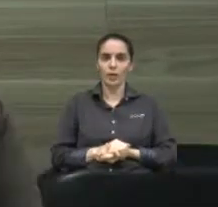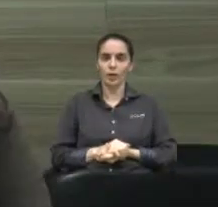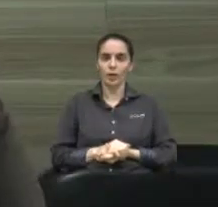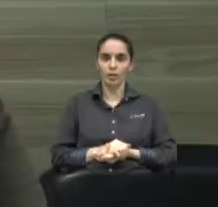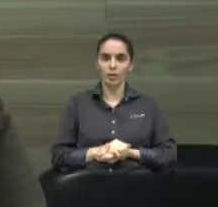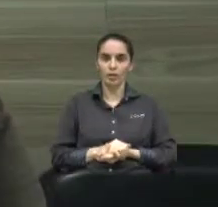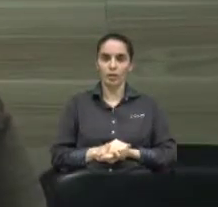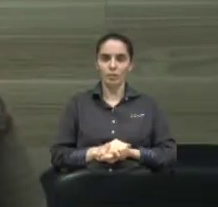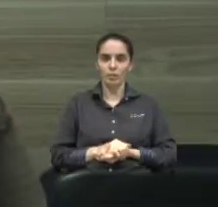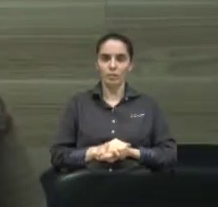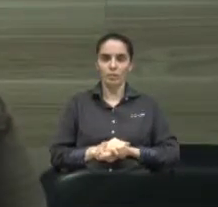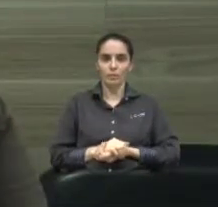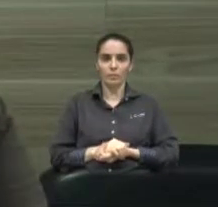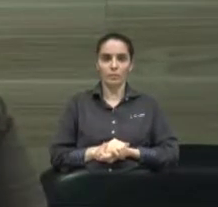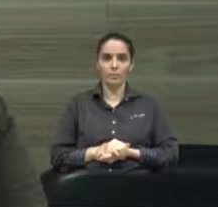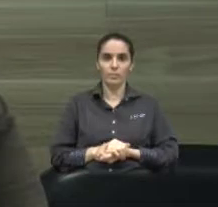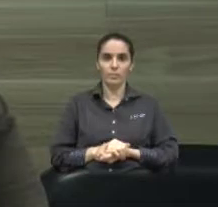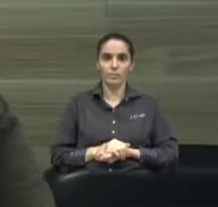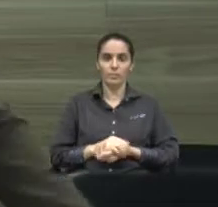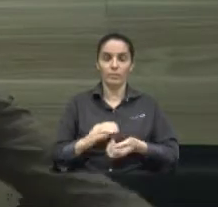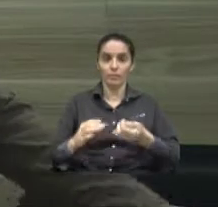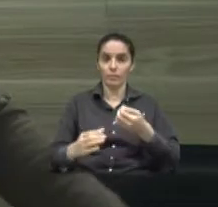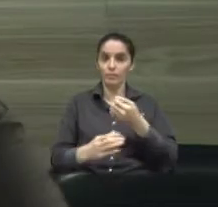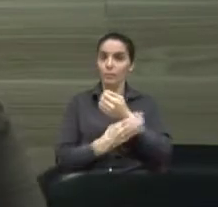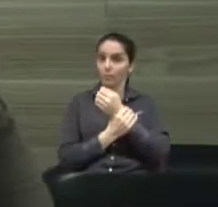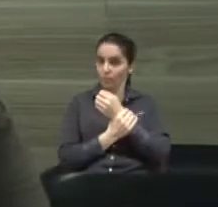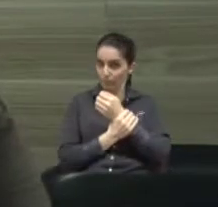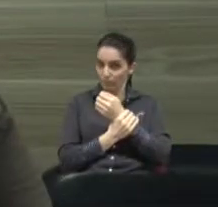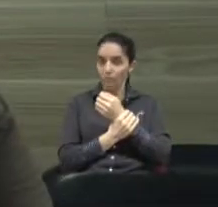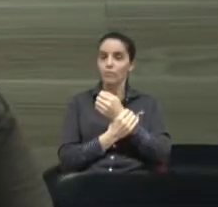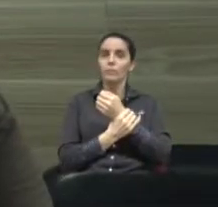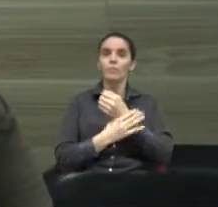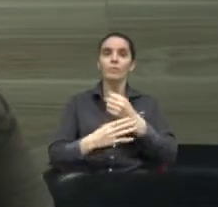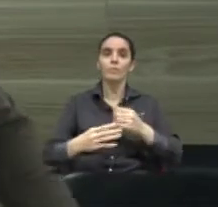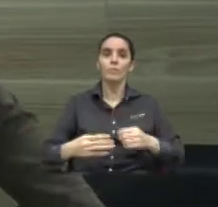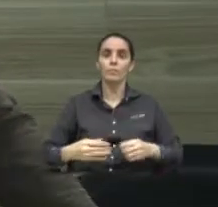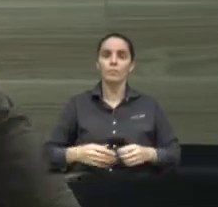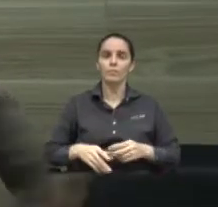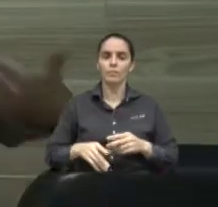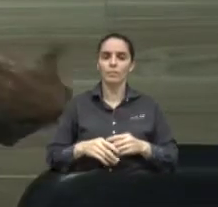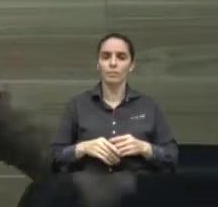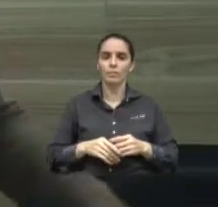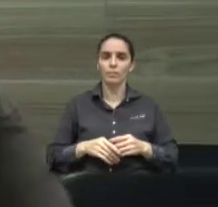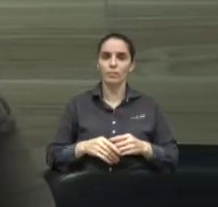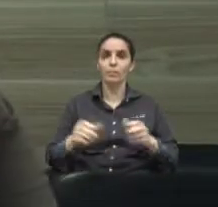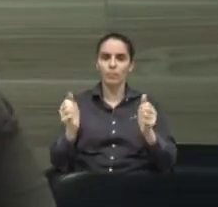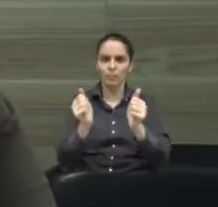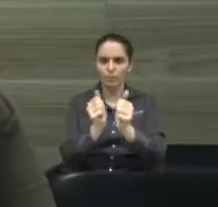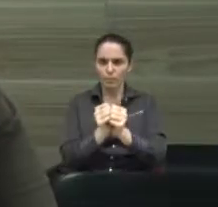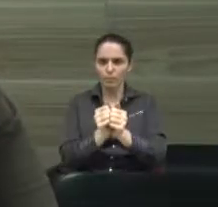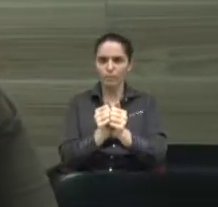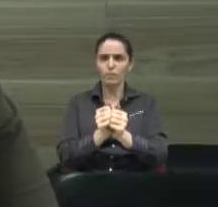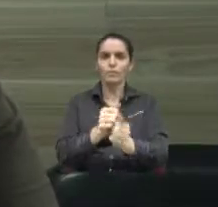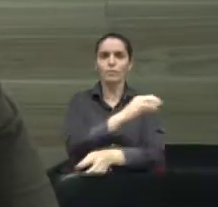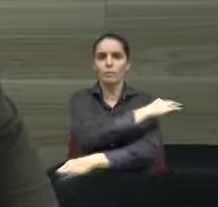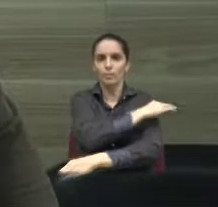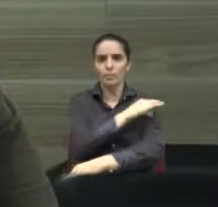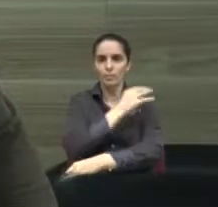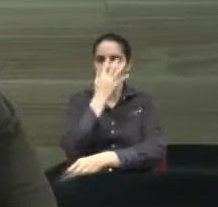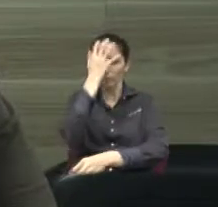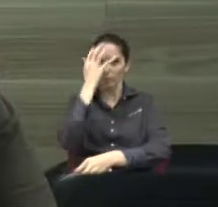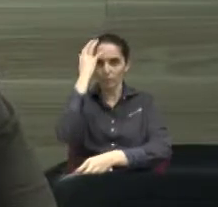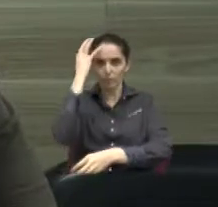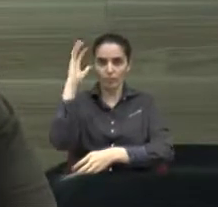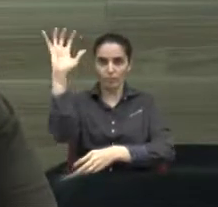garantindo que a população de Limeira, que estaremos juntos ao prefeito Mário Botion, pelo menos da minha parte, para que o horto